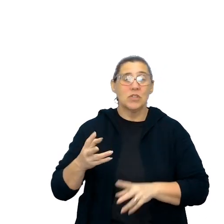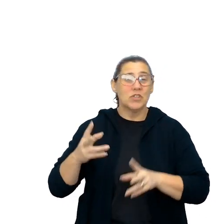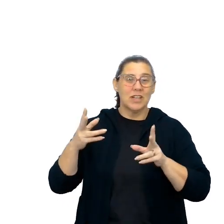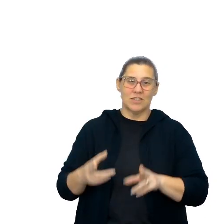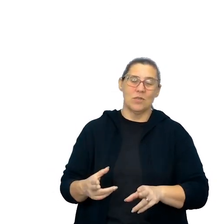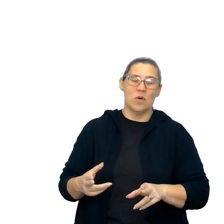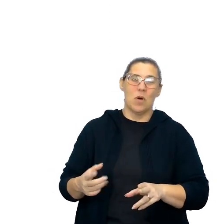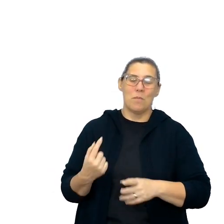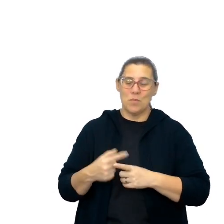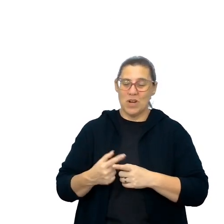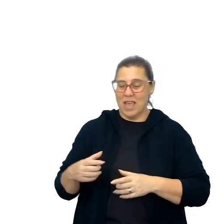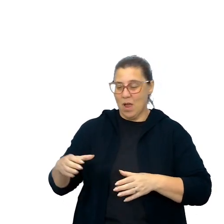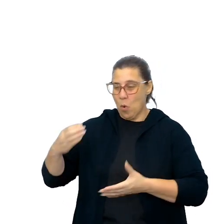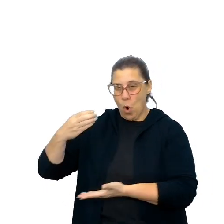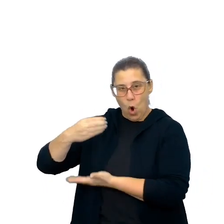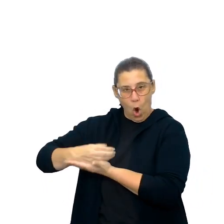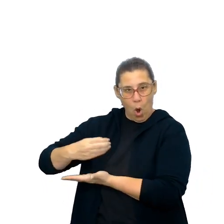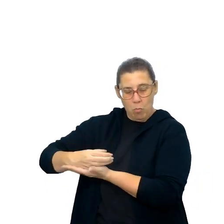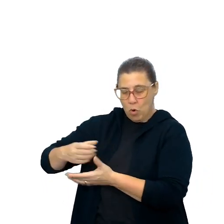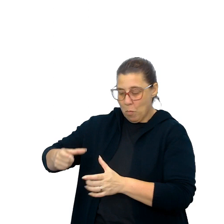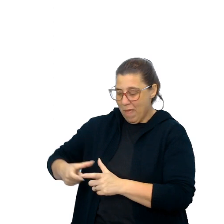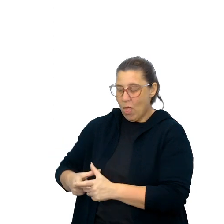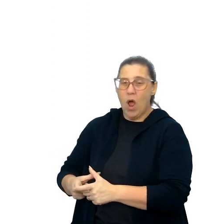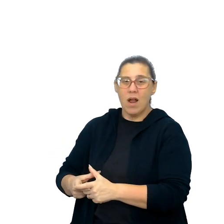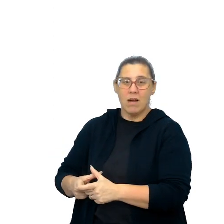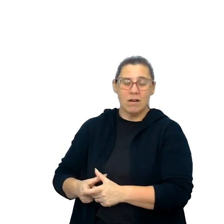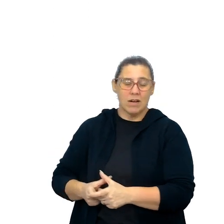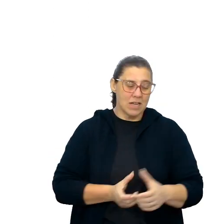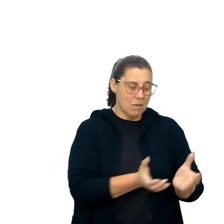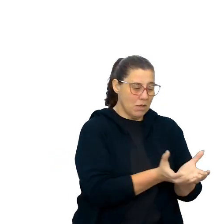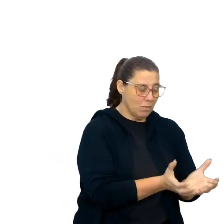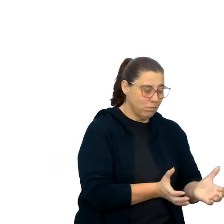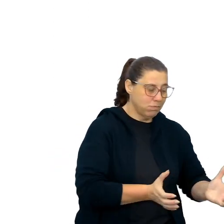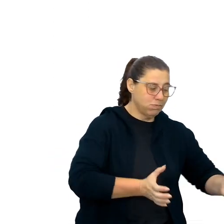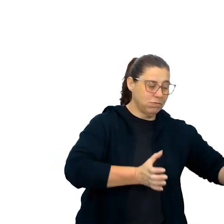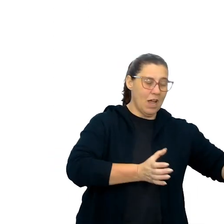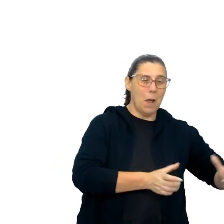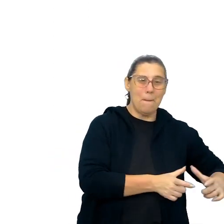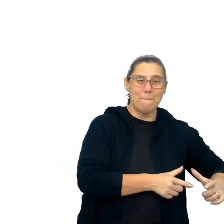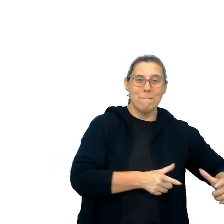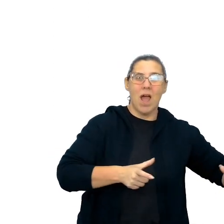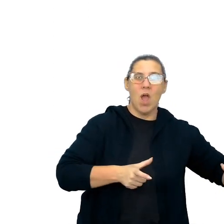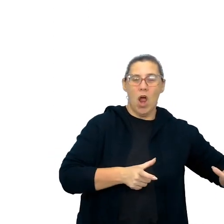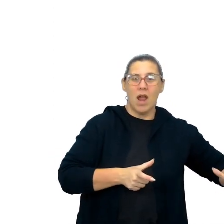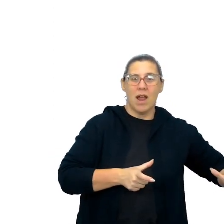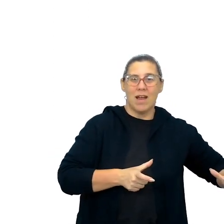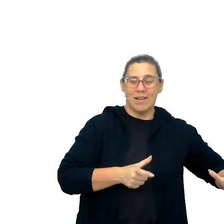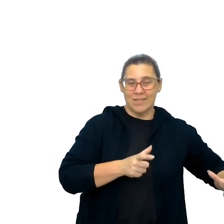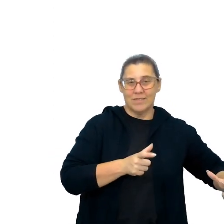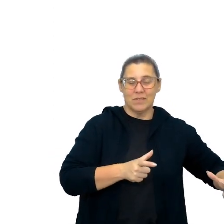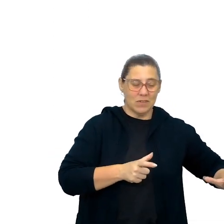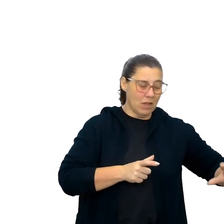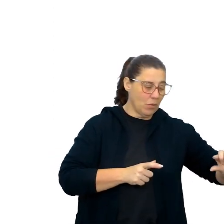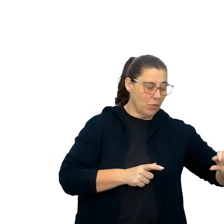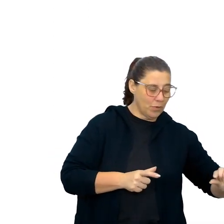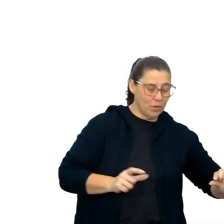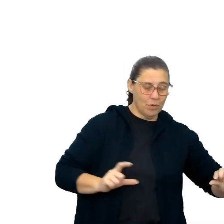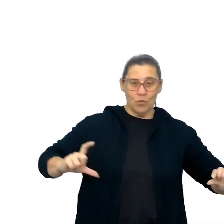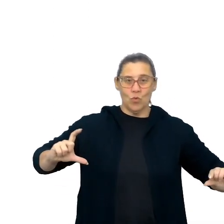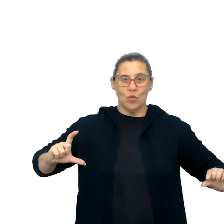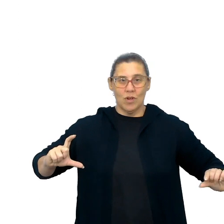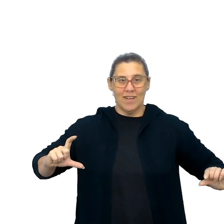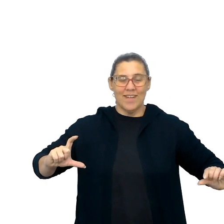dessa estrutura. Né? Então, essa é a conservação. E nós vamos precisar muito desse processo de conservação